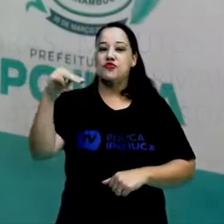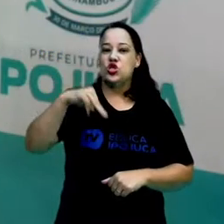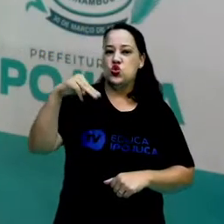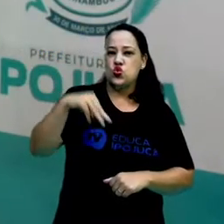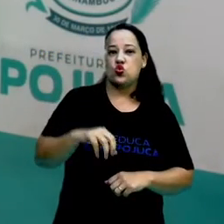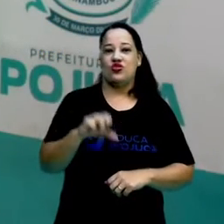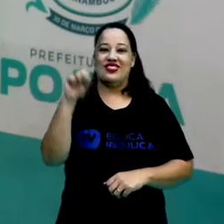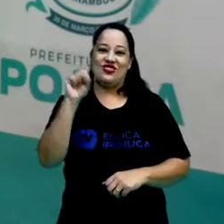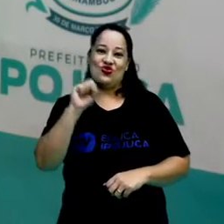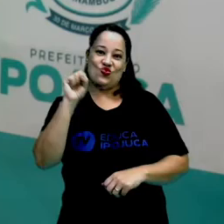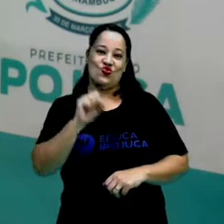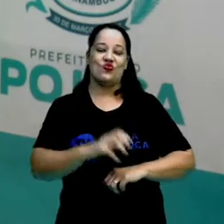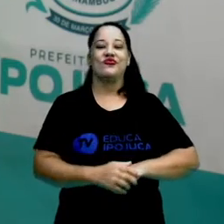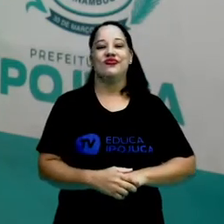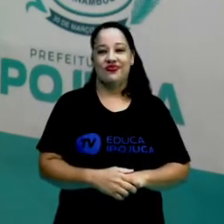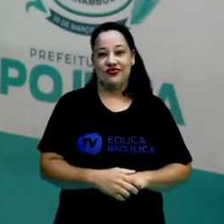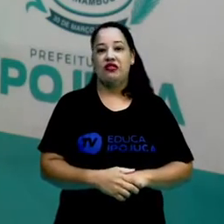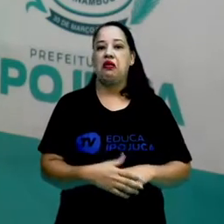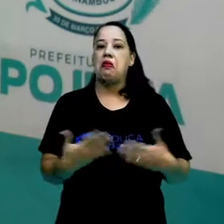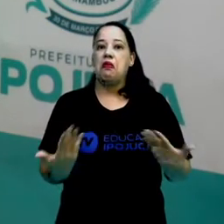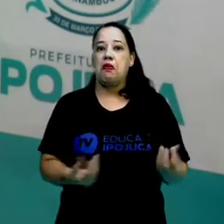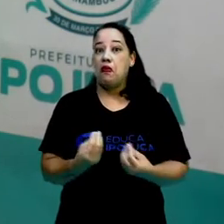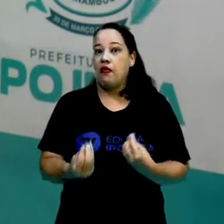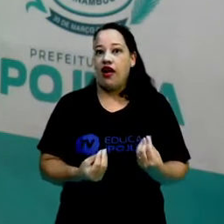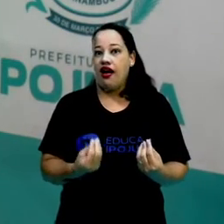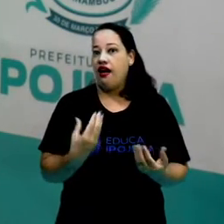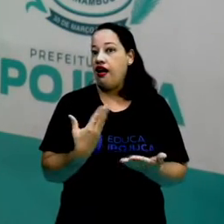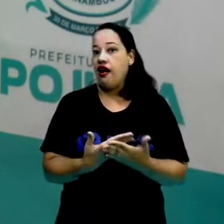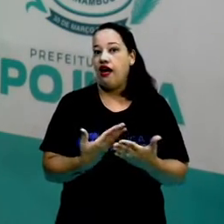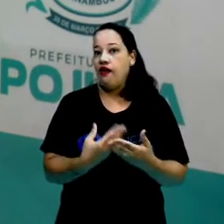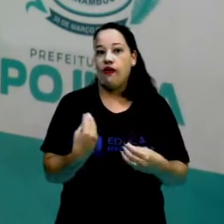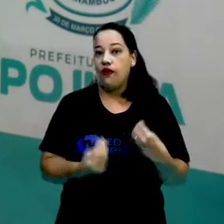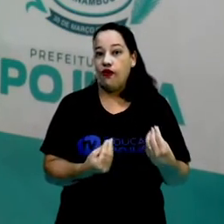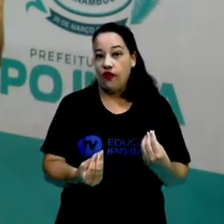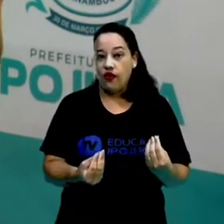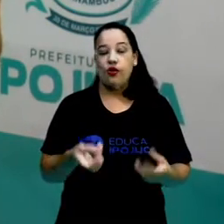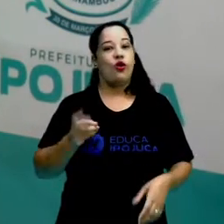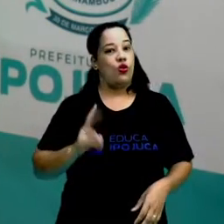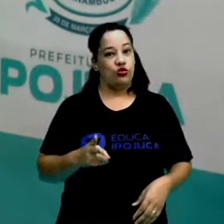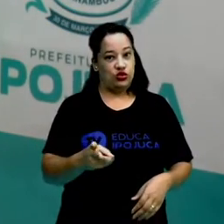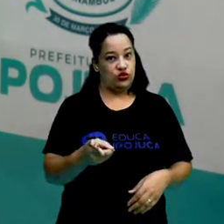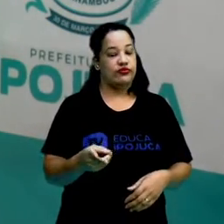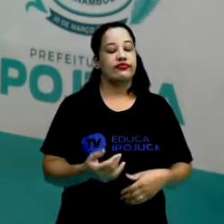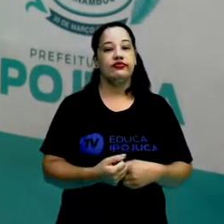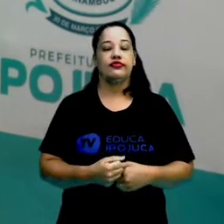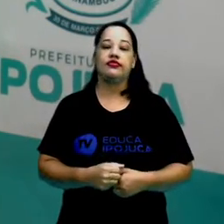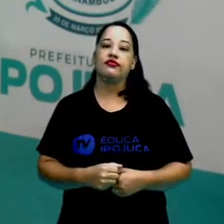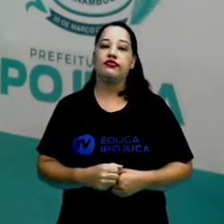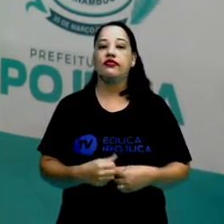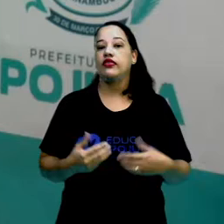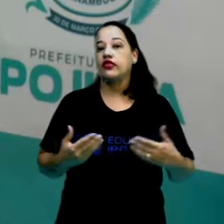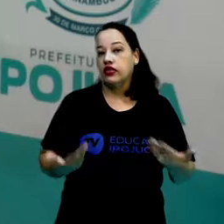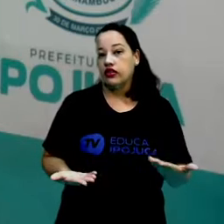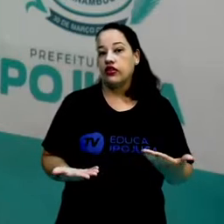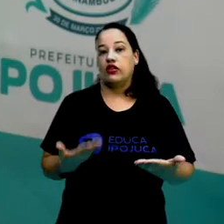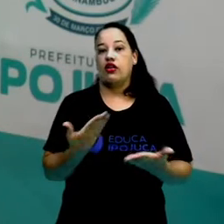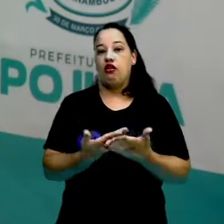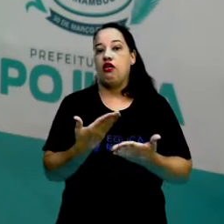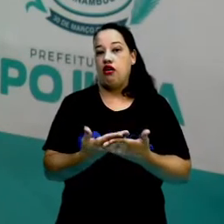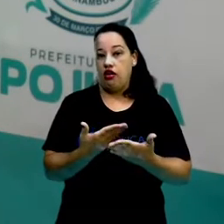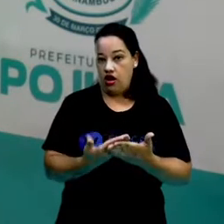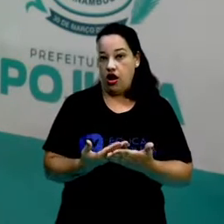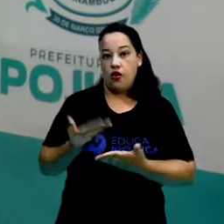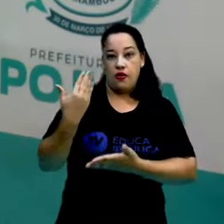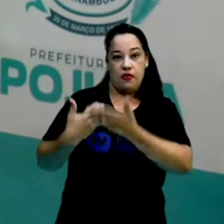nossa aula dentro deste conteúdo? É justamente o que iremos continuar a ver. Já tivemos outras aulas que já